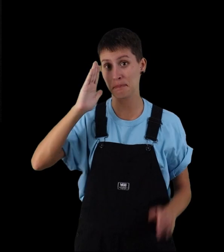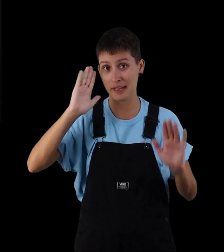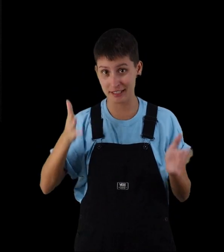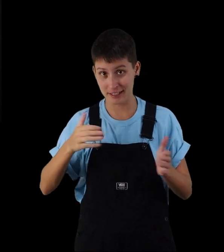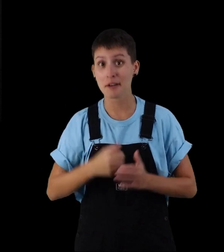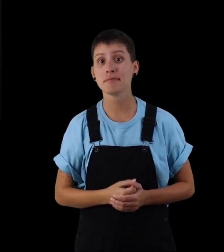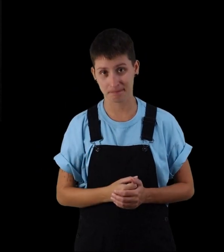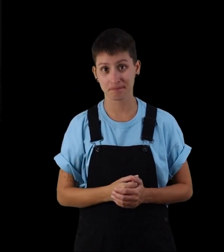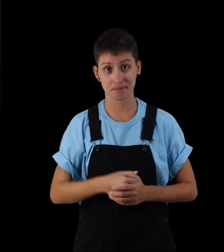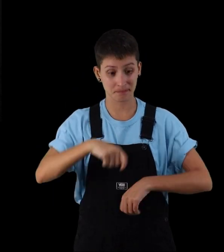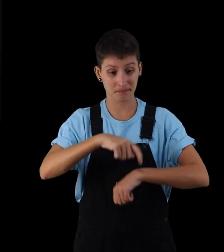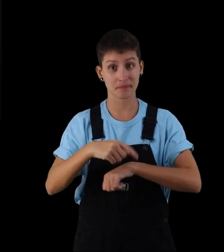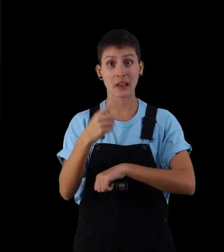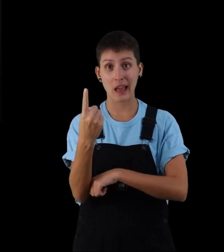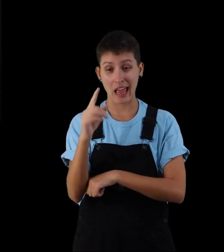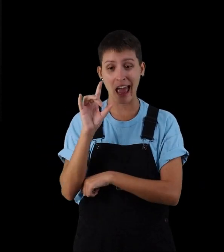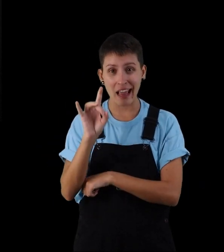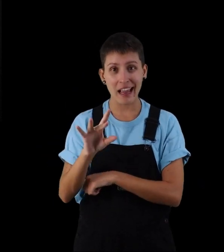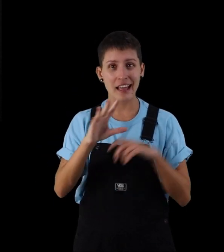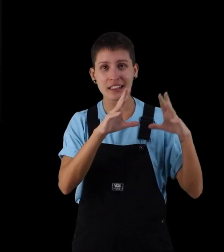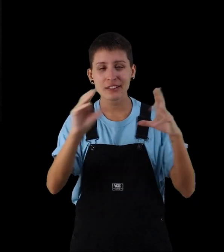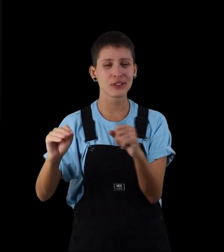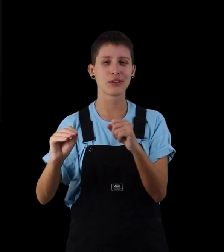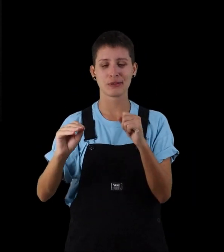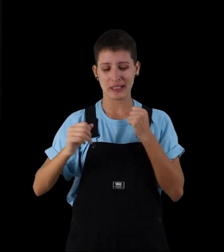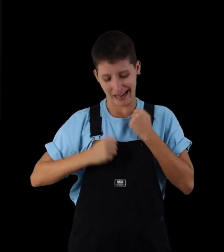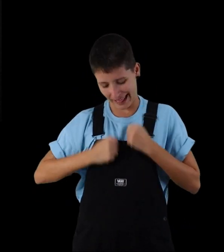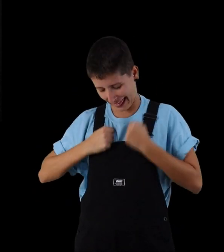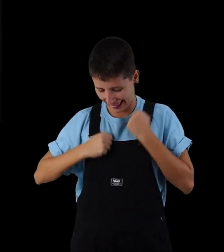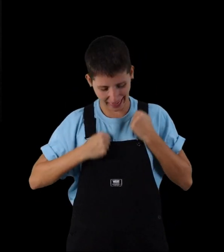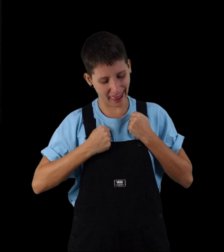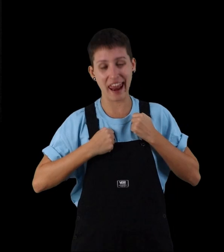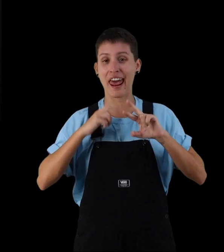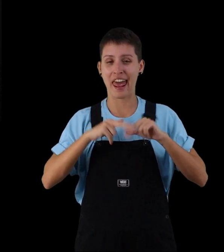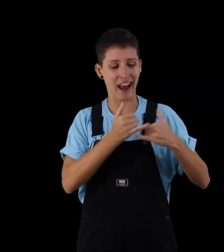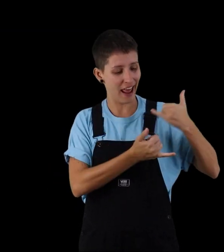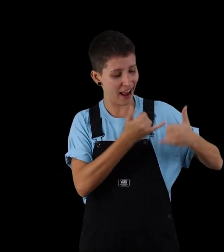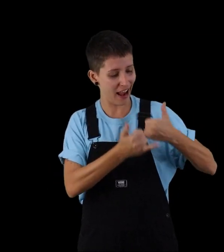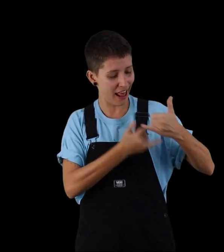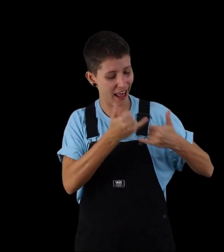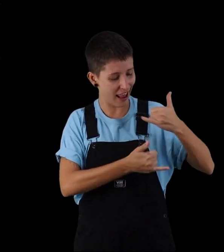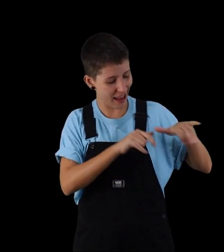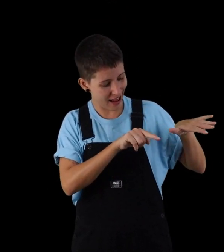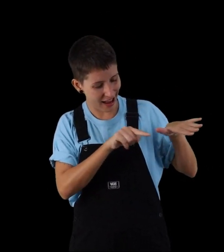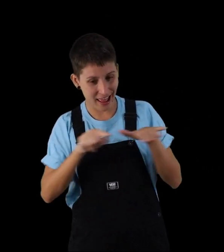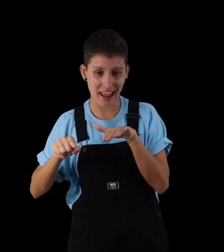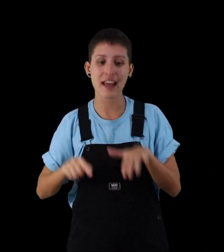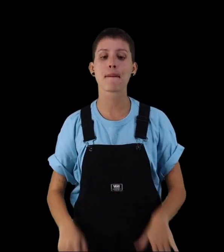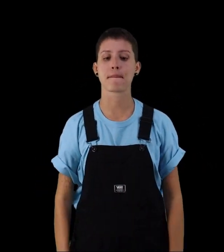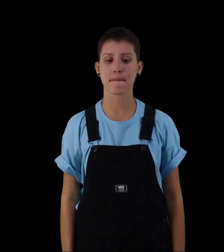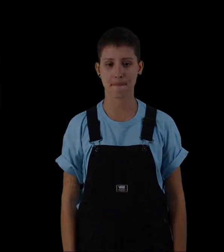sabia. Uma a uma entravam na água, tiravam a poeira das brincadeiras da semana. Mãos de